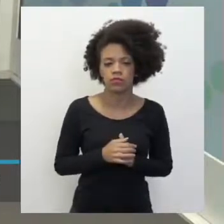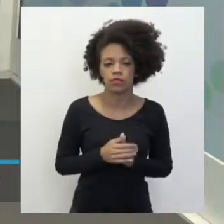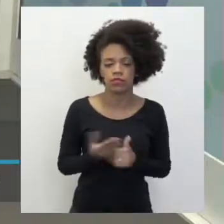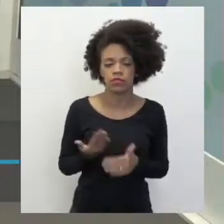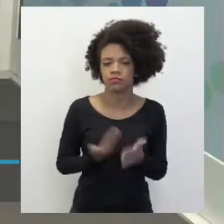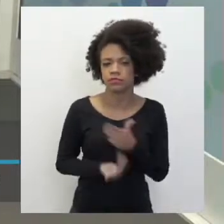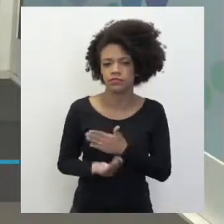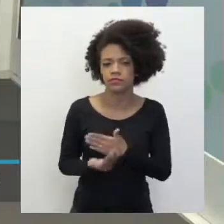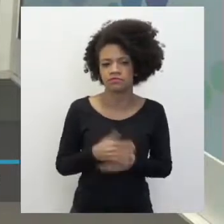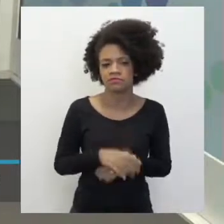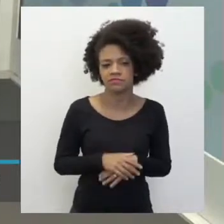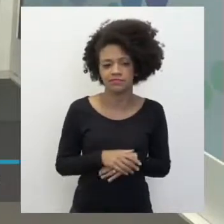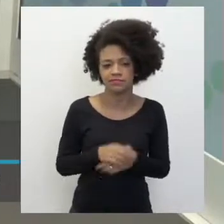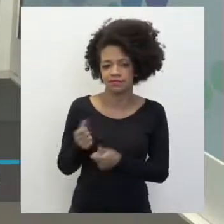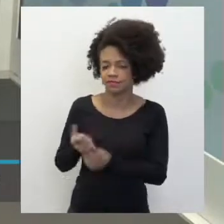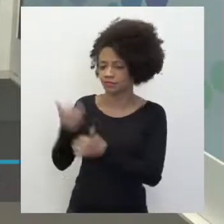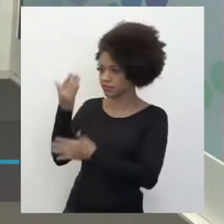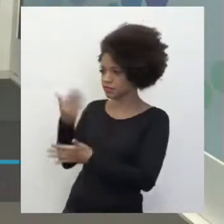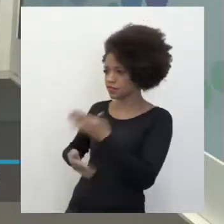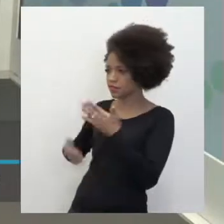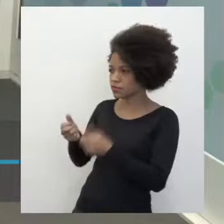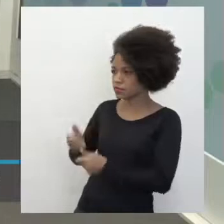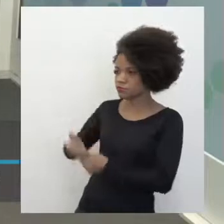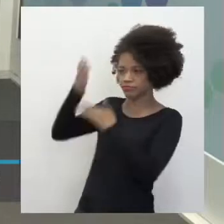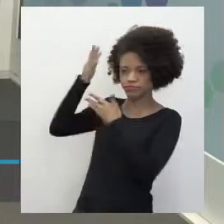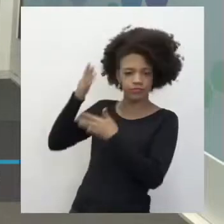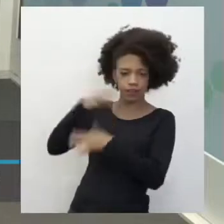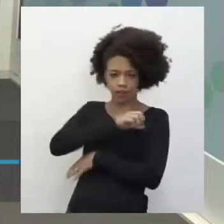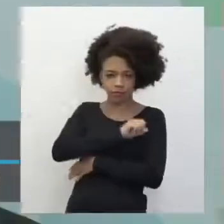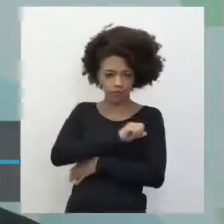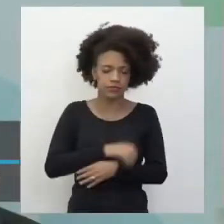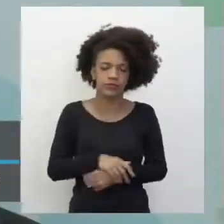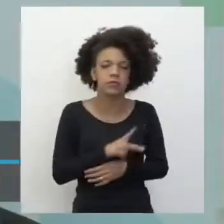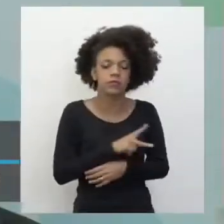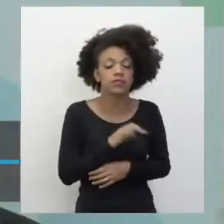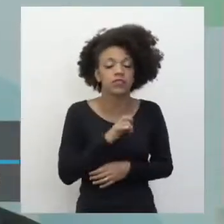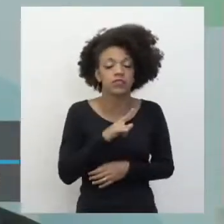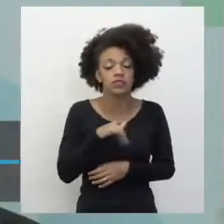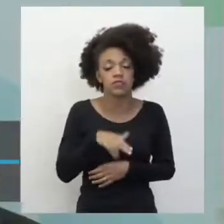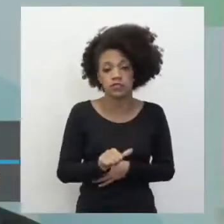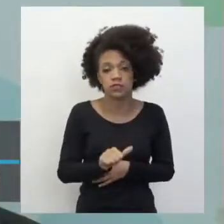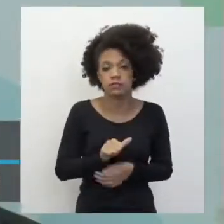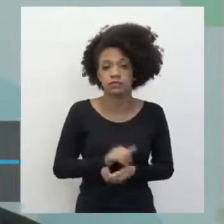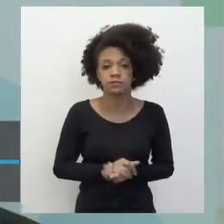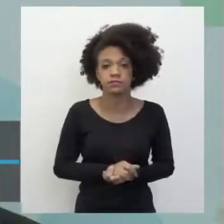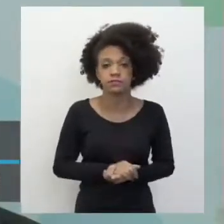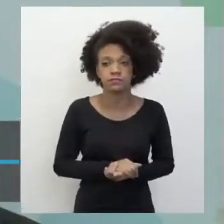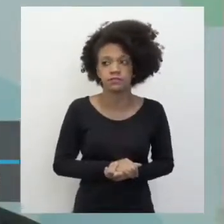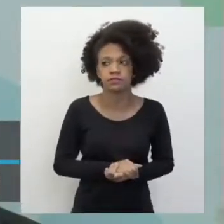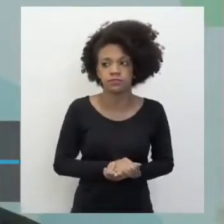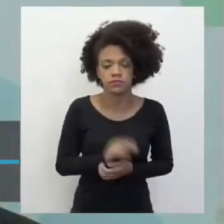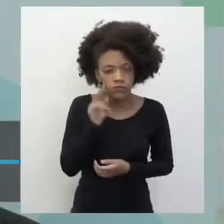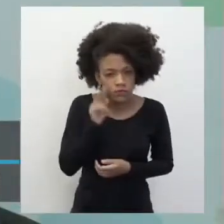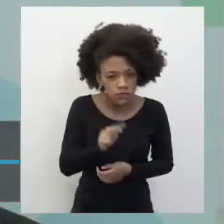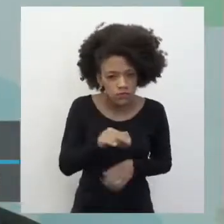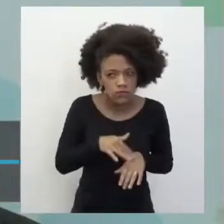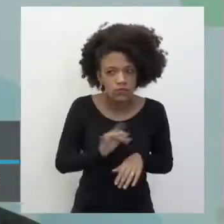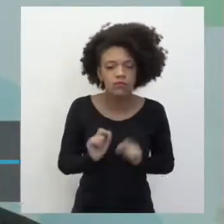perdi. De repente resolveu subir tudo, Dé. A pro Eliana. Deixa eu ver quem